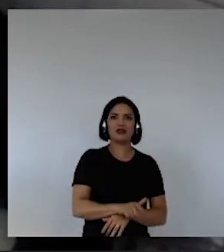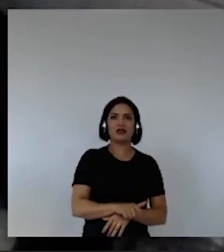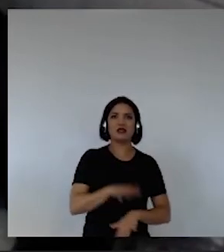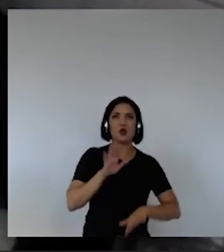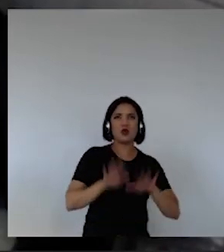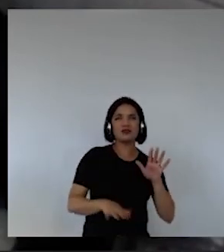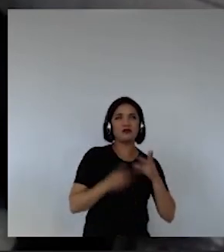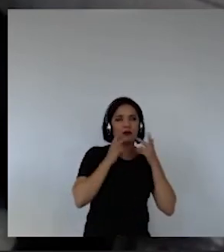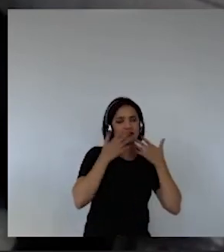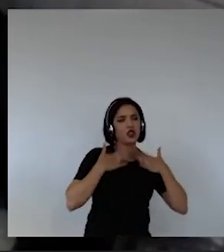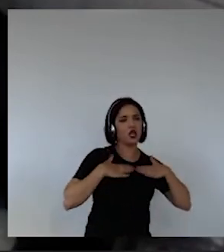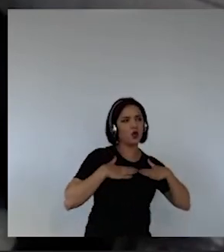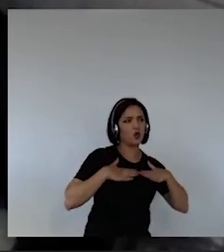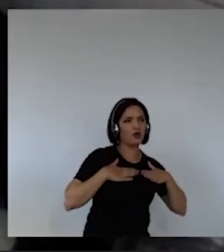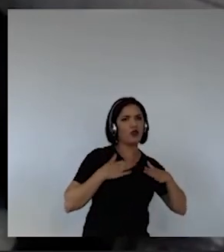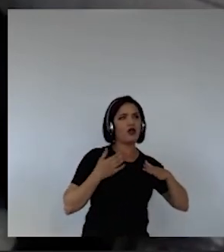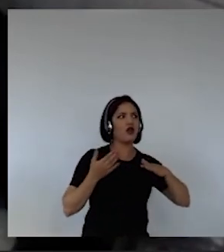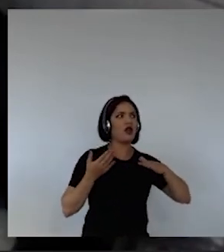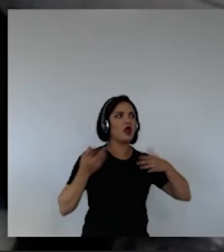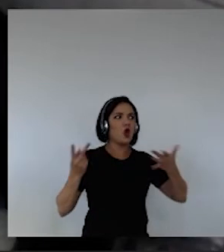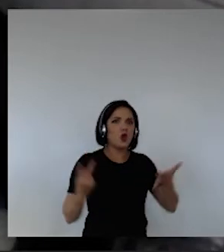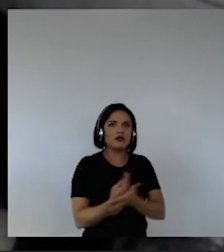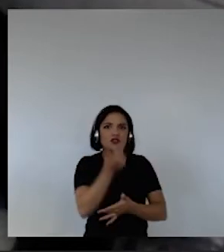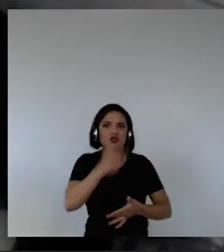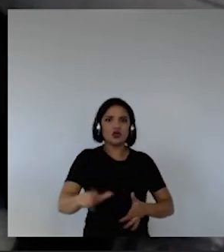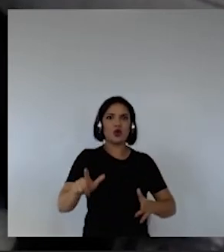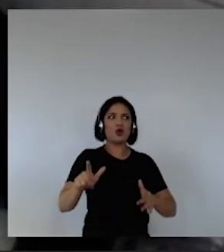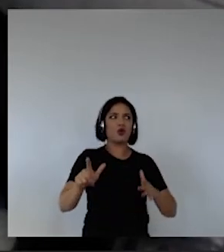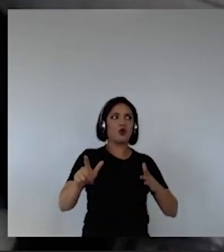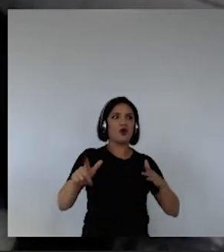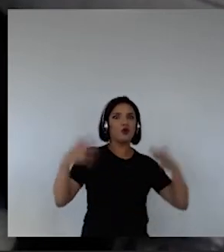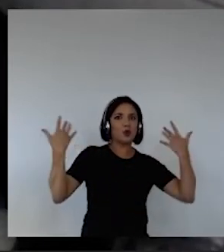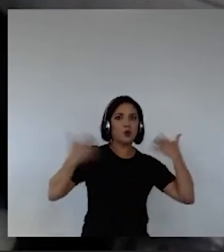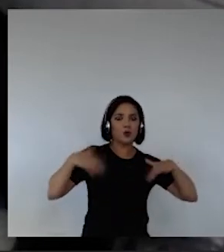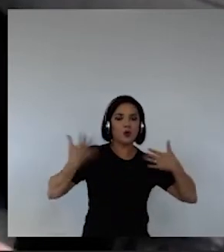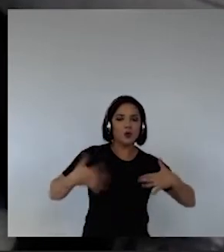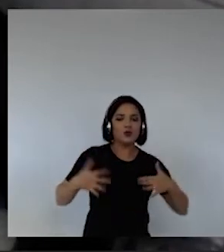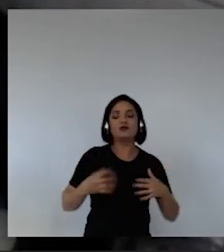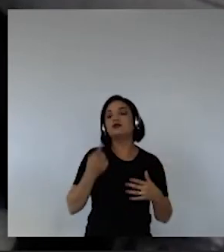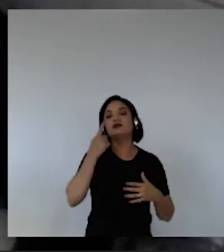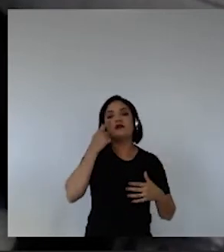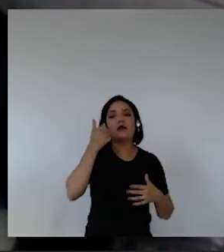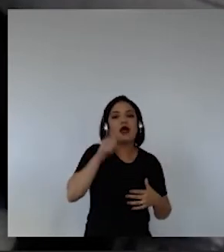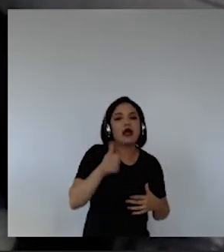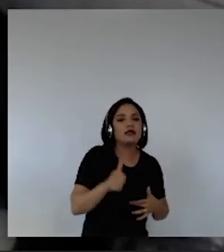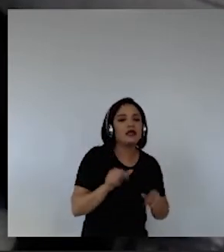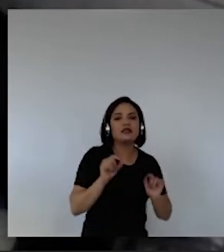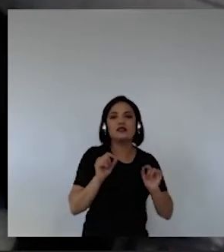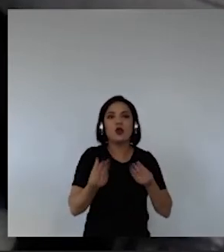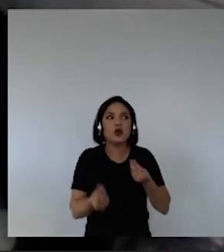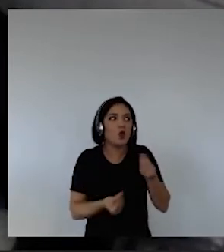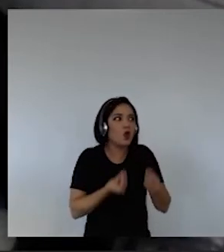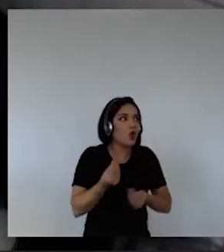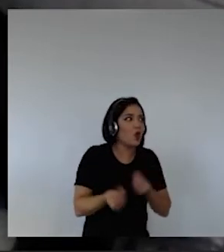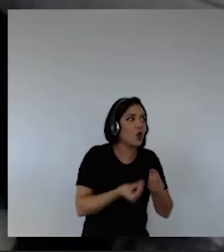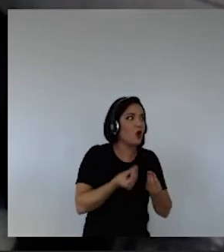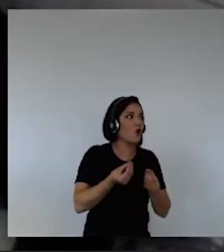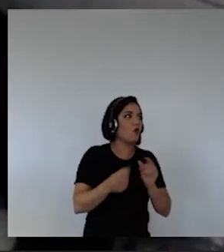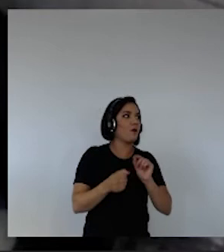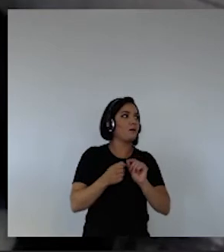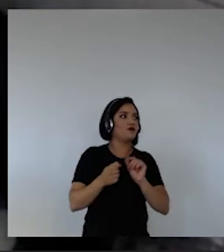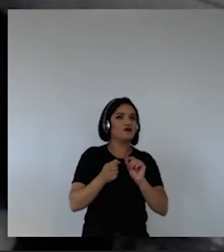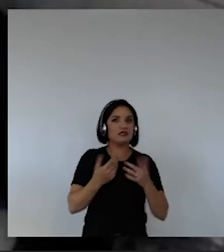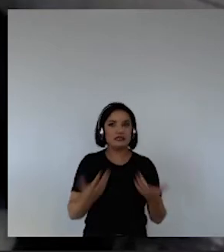acalma, volta novamente, a onda sobe, a gente tem que analisar sempre qual é a pressão